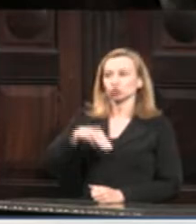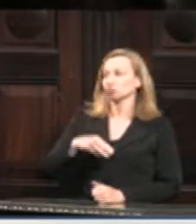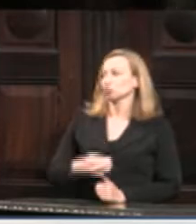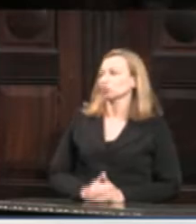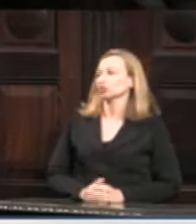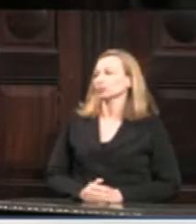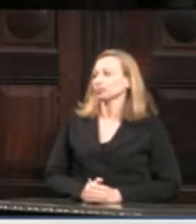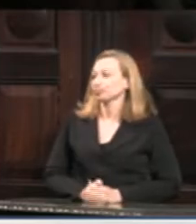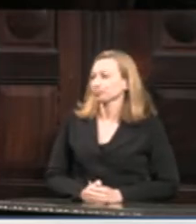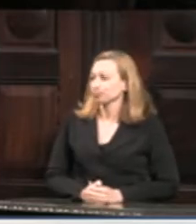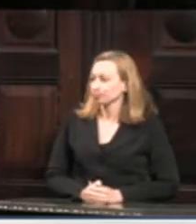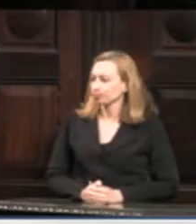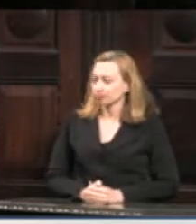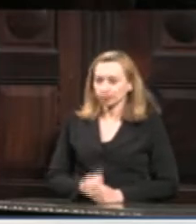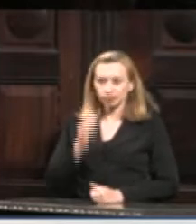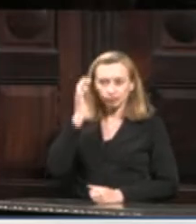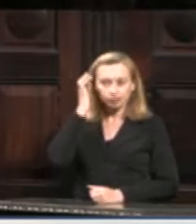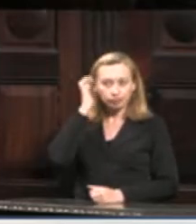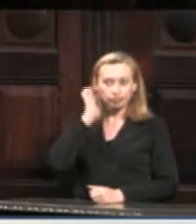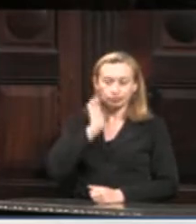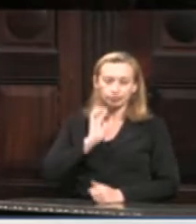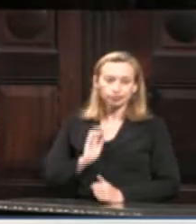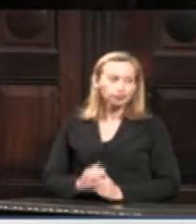tempo regimental.